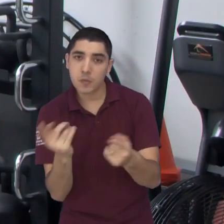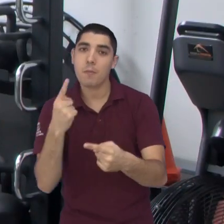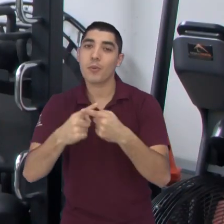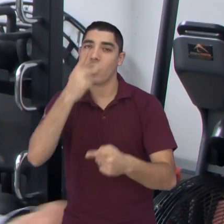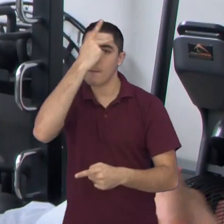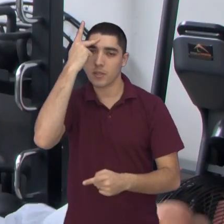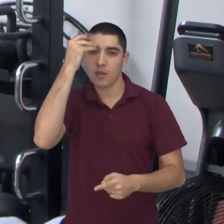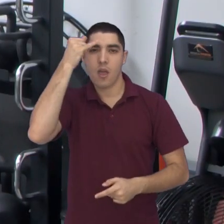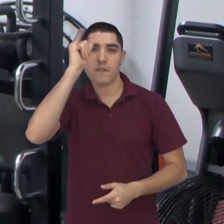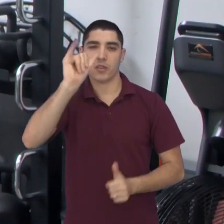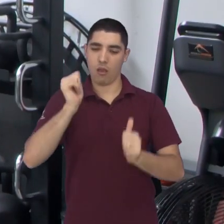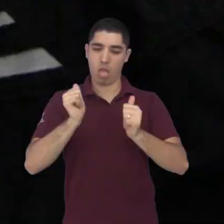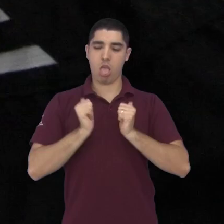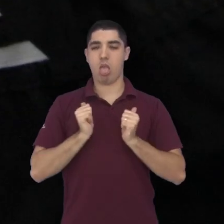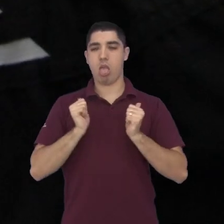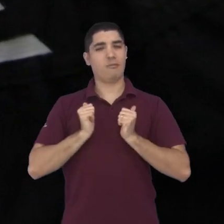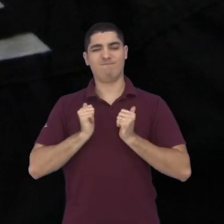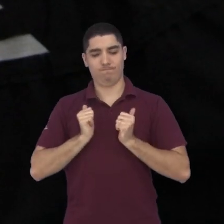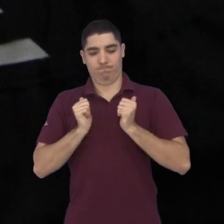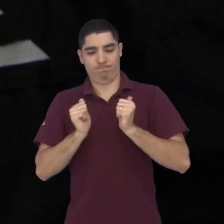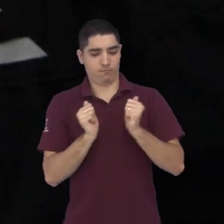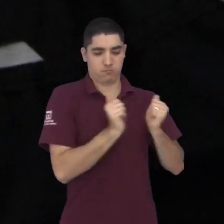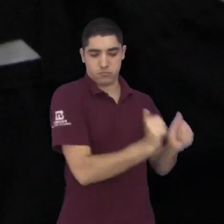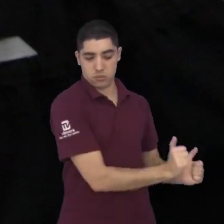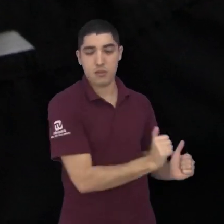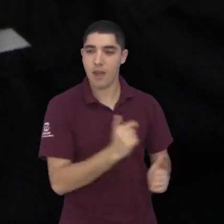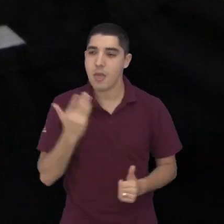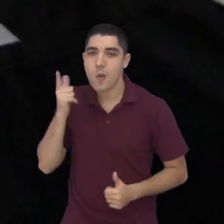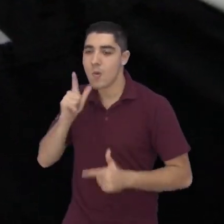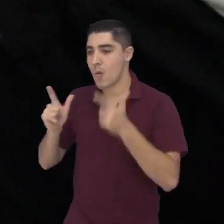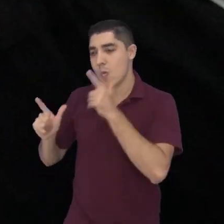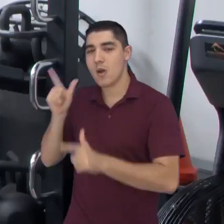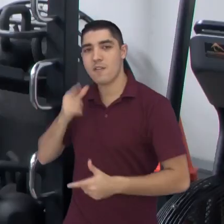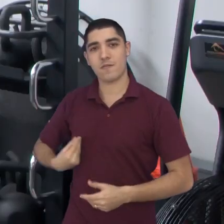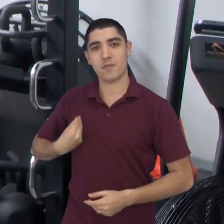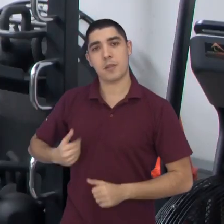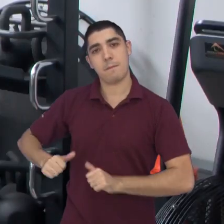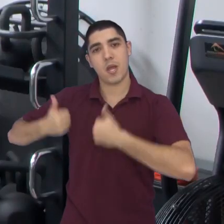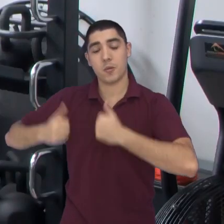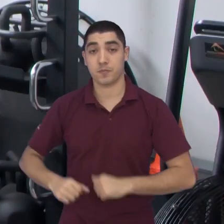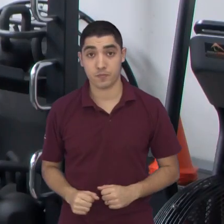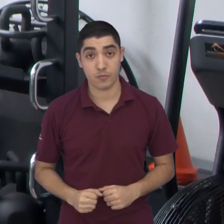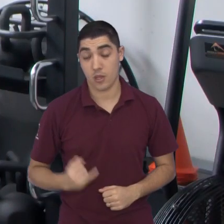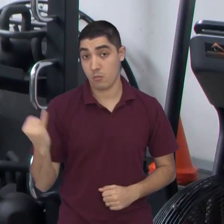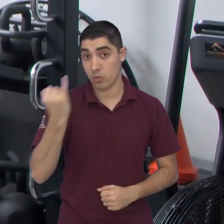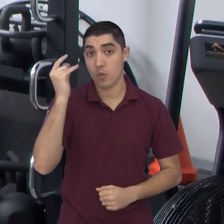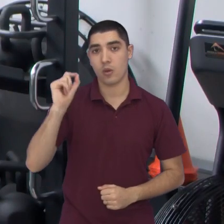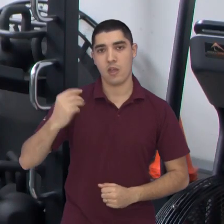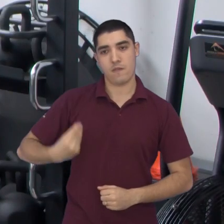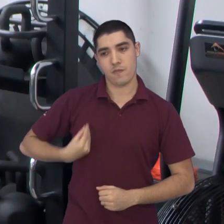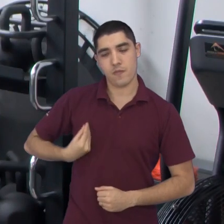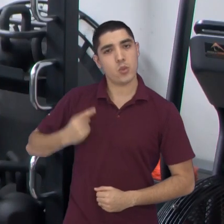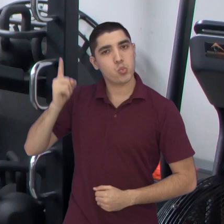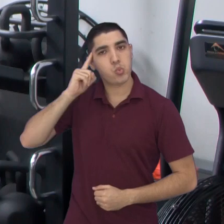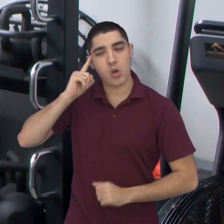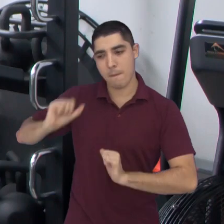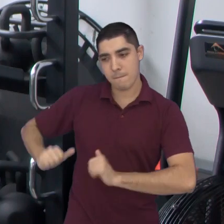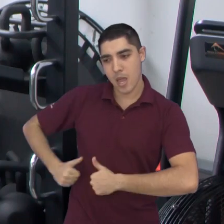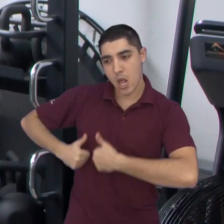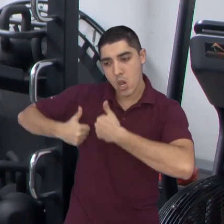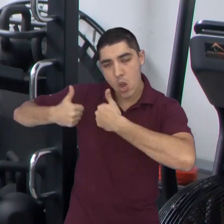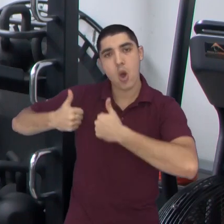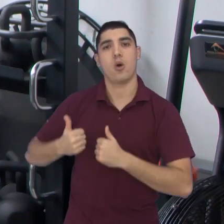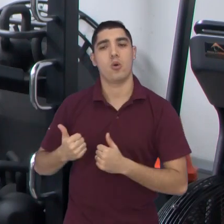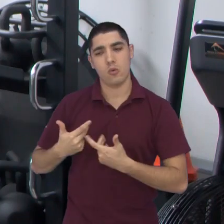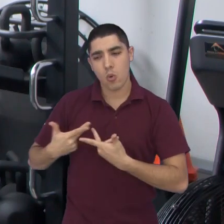para deixar o sedentarismo de lado além de trazer vários benefícios benefícios curtos como a melhora da disposição no dia a dia